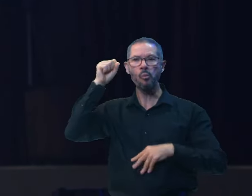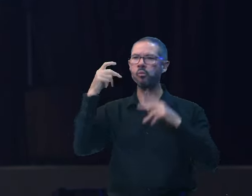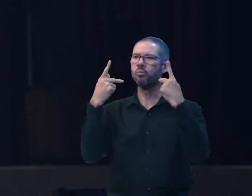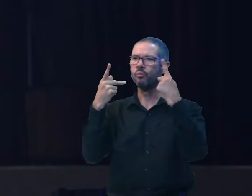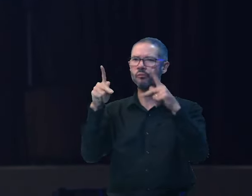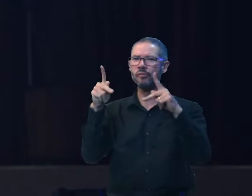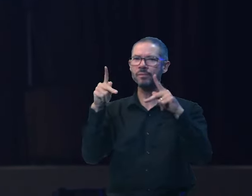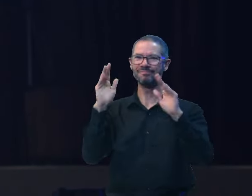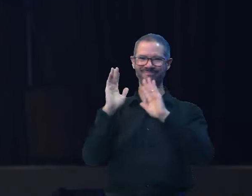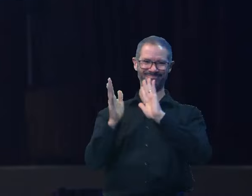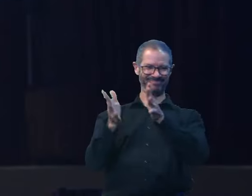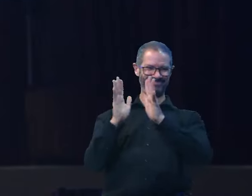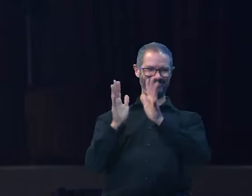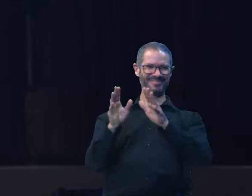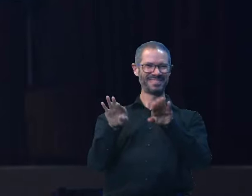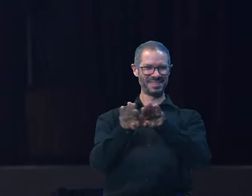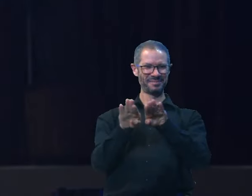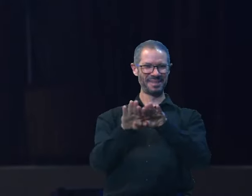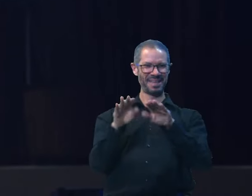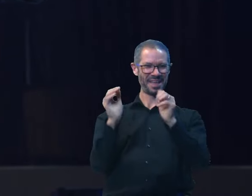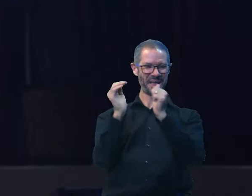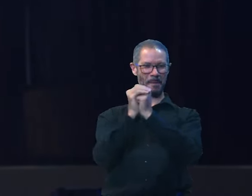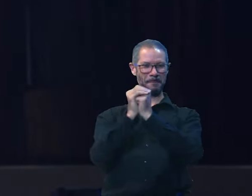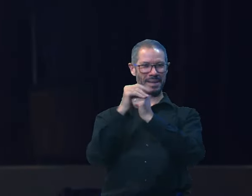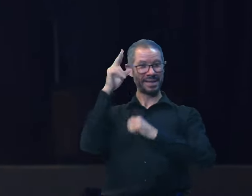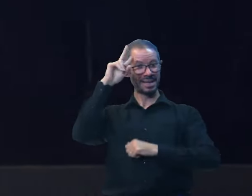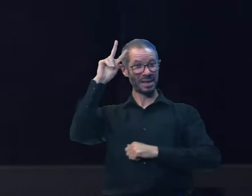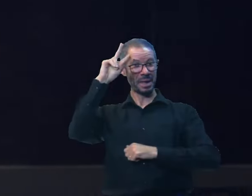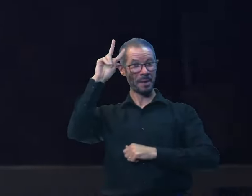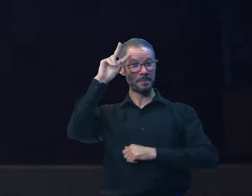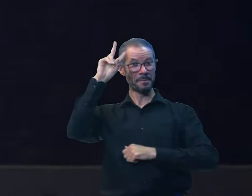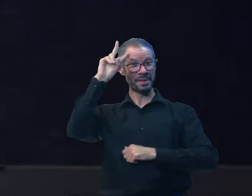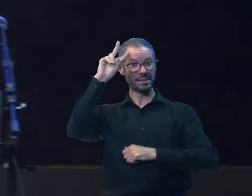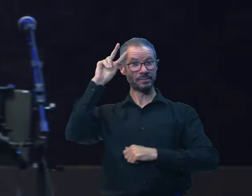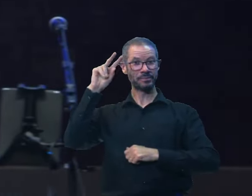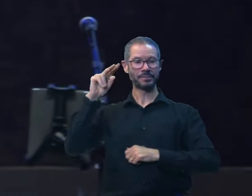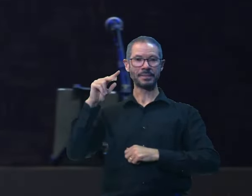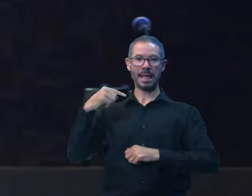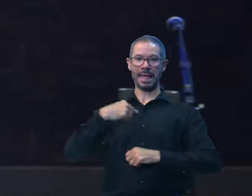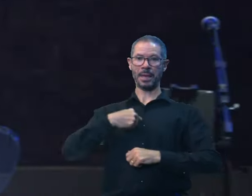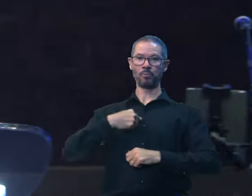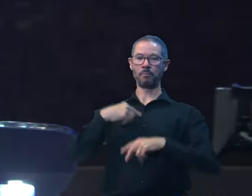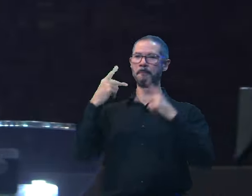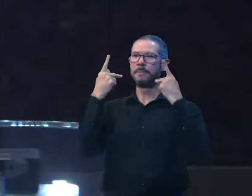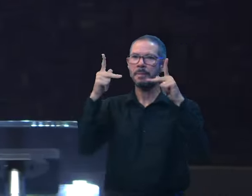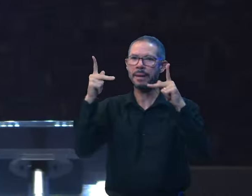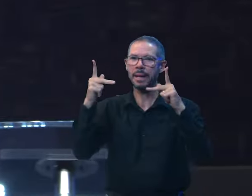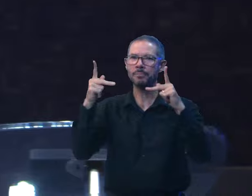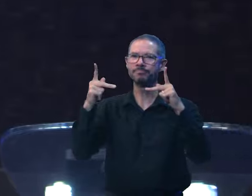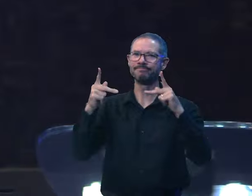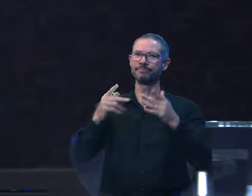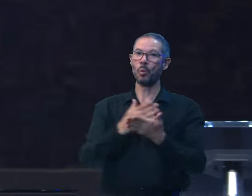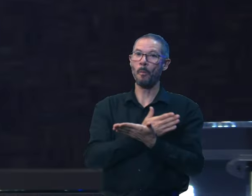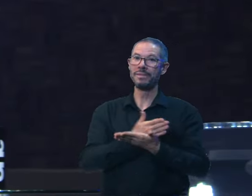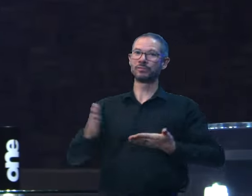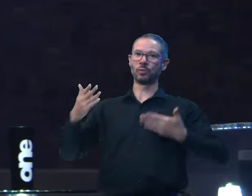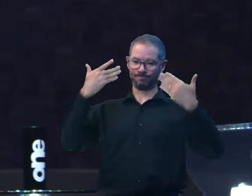precisa entender isso. Amém? Lembrando que antes disso eu tive que pregar para mim mesmo. E não foi tão fácil